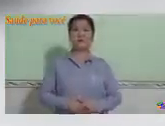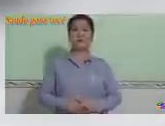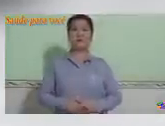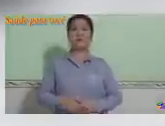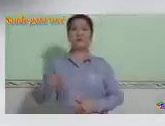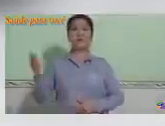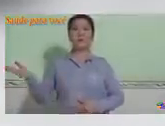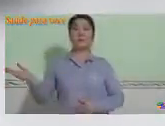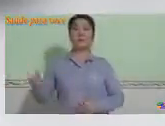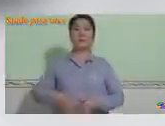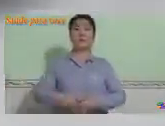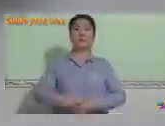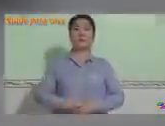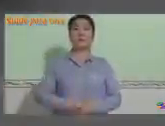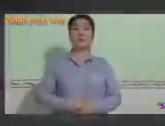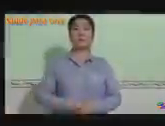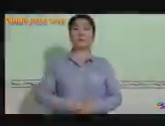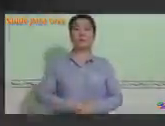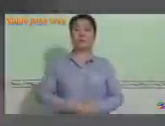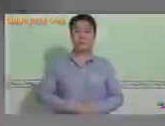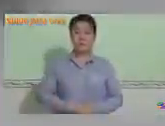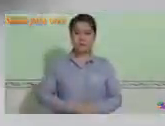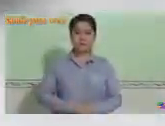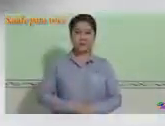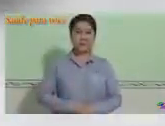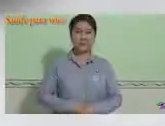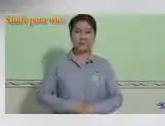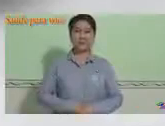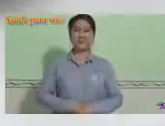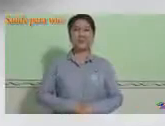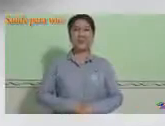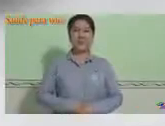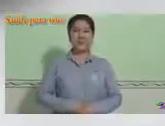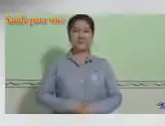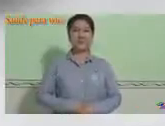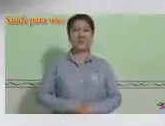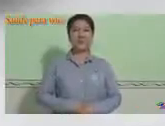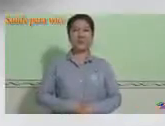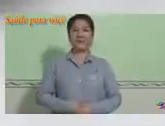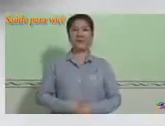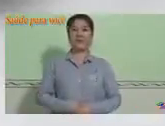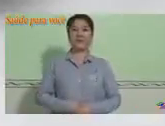vírgula, casca de limão e amamelis e colocar em um recipiente tapado, vírgula,